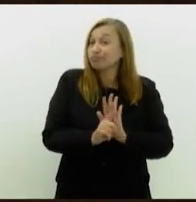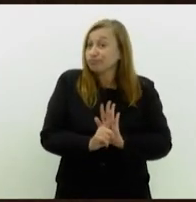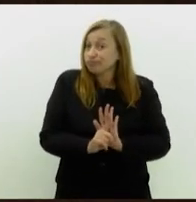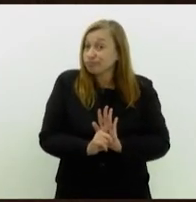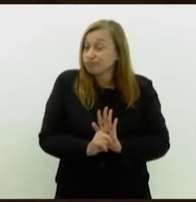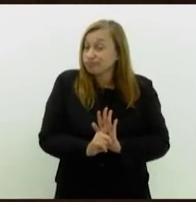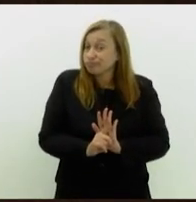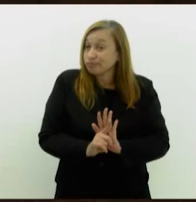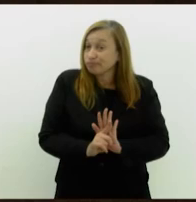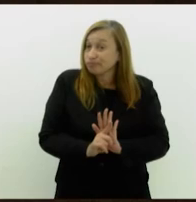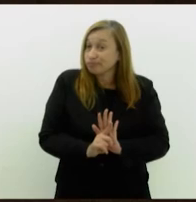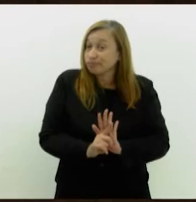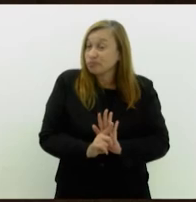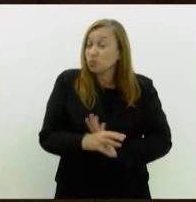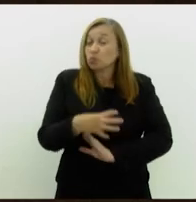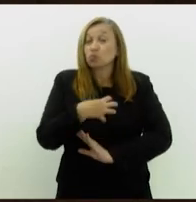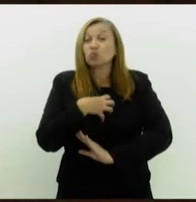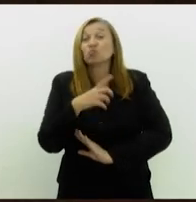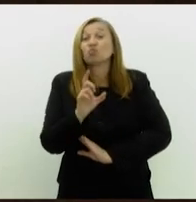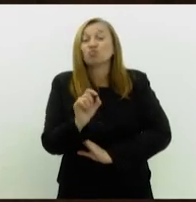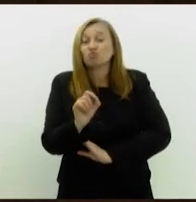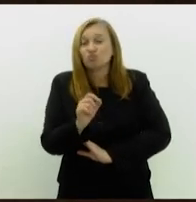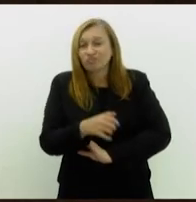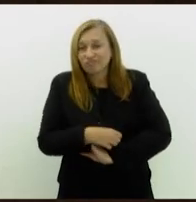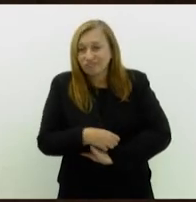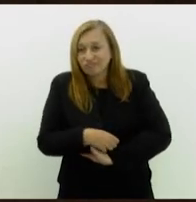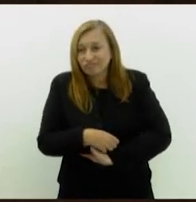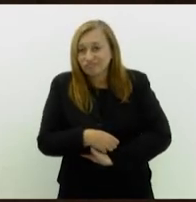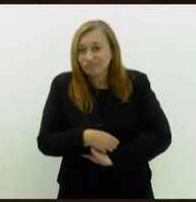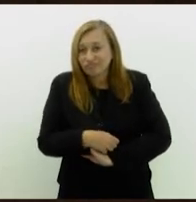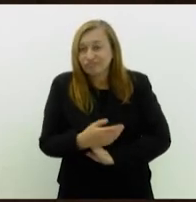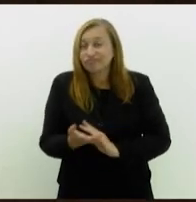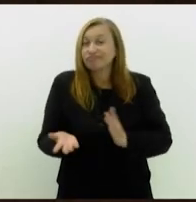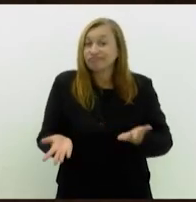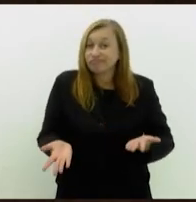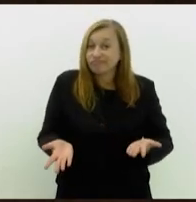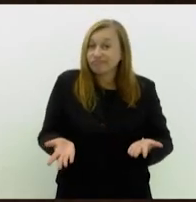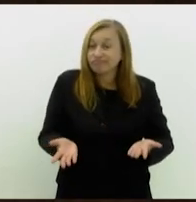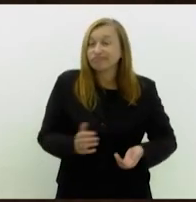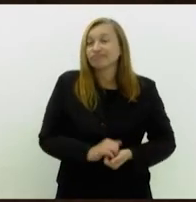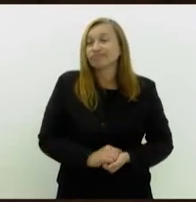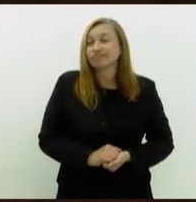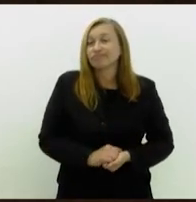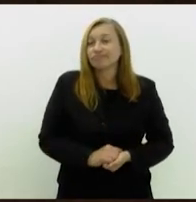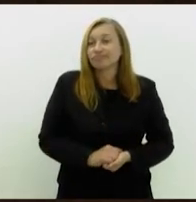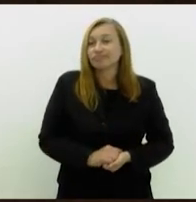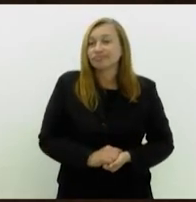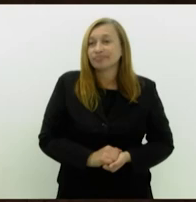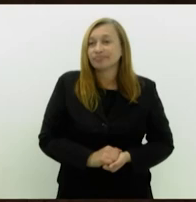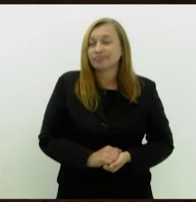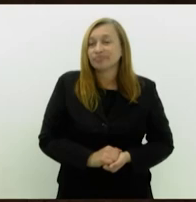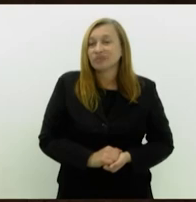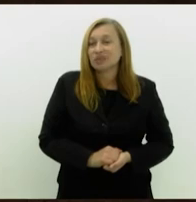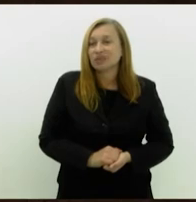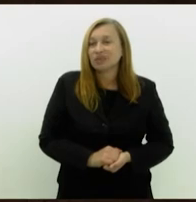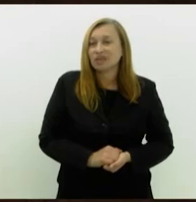Legislativa no sentido de se